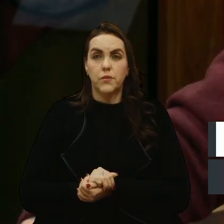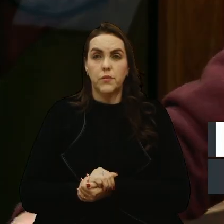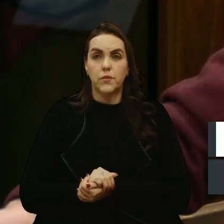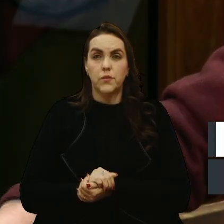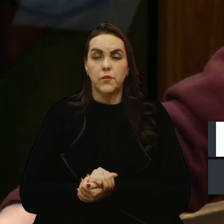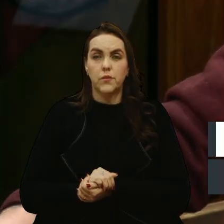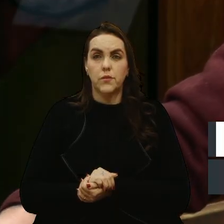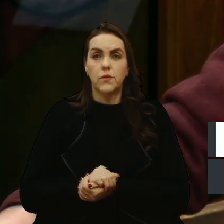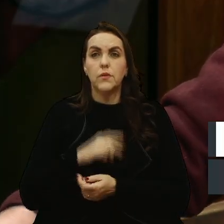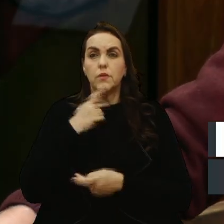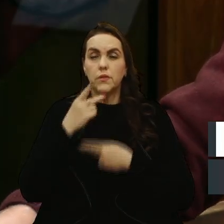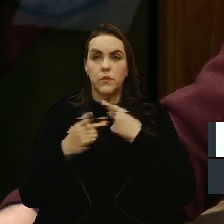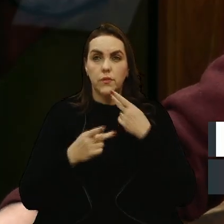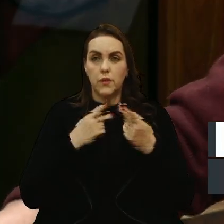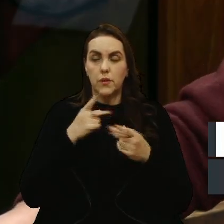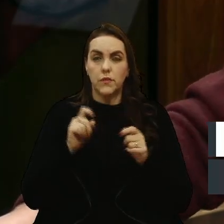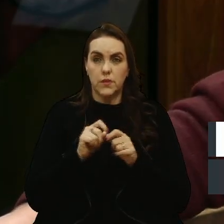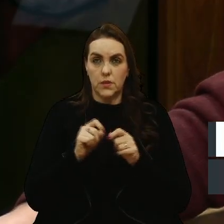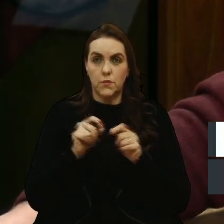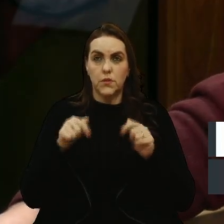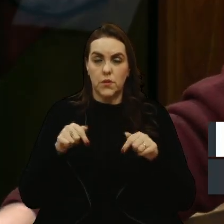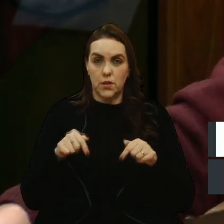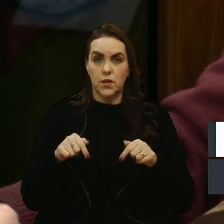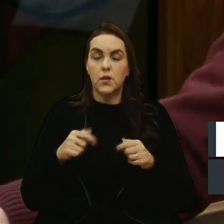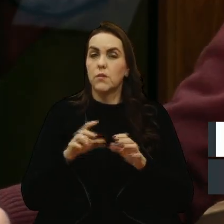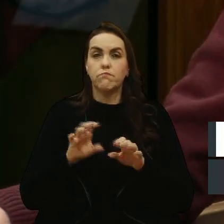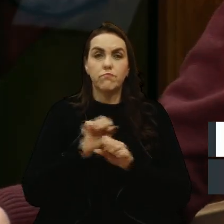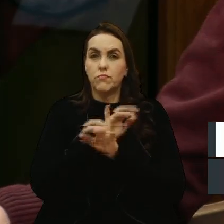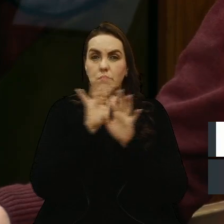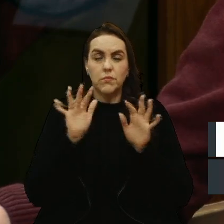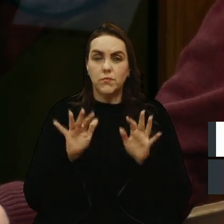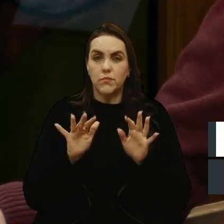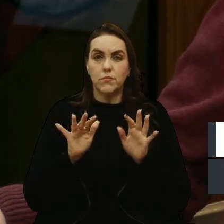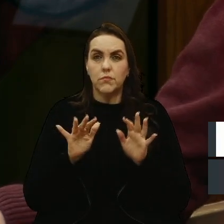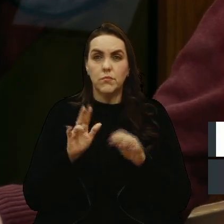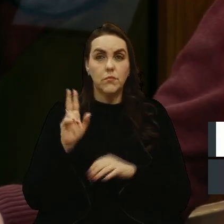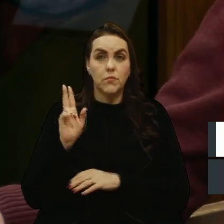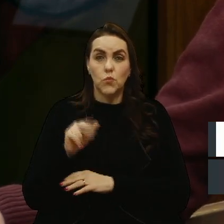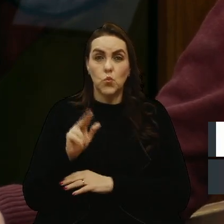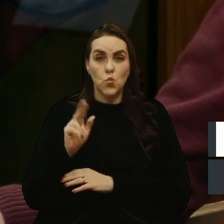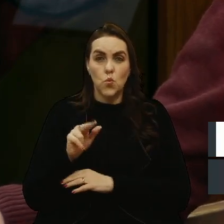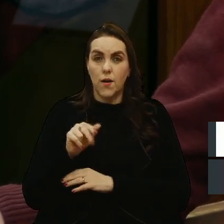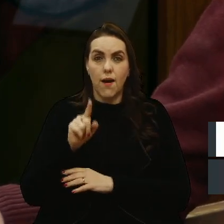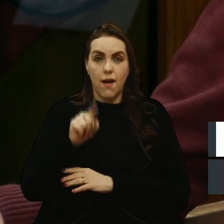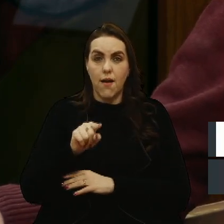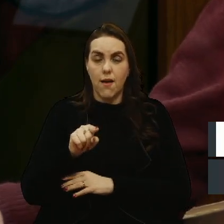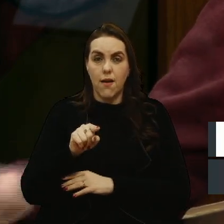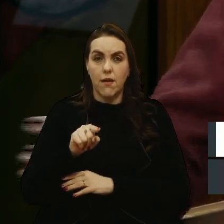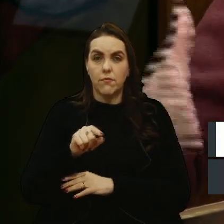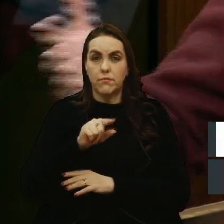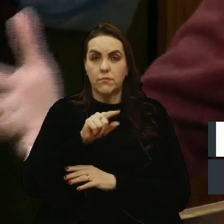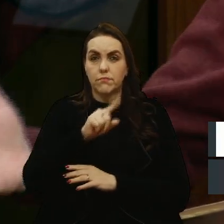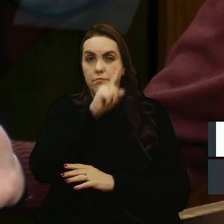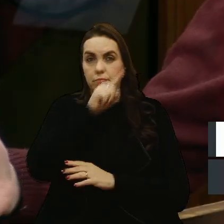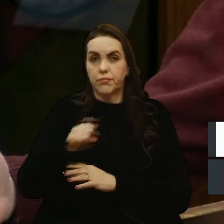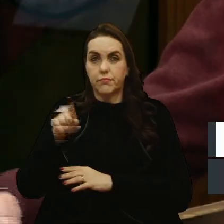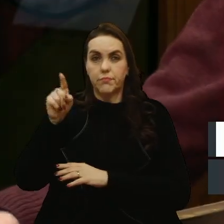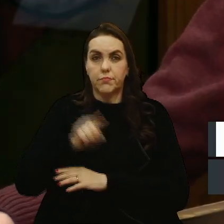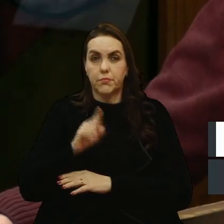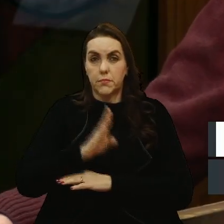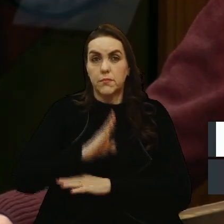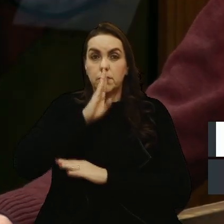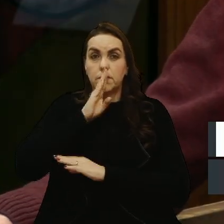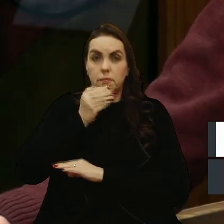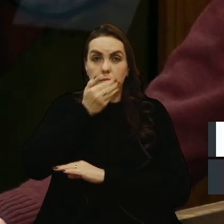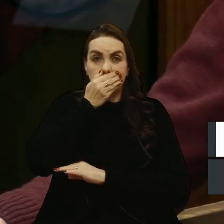a fala que a gente fez aqui, de uma forma bem transparente, jamais é cercear, e jamais podemos fazer